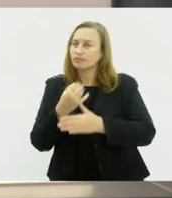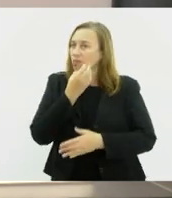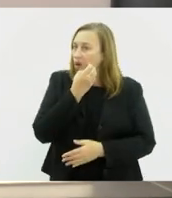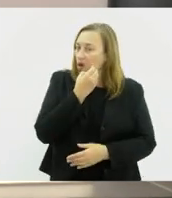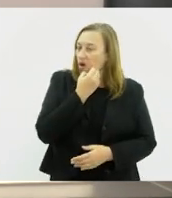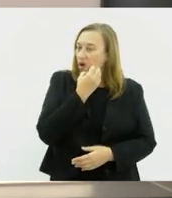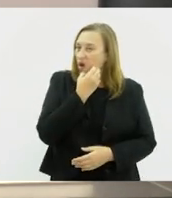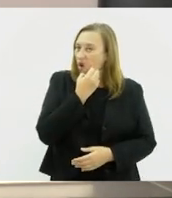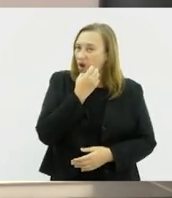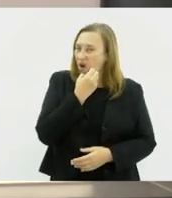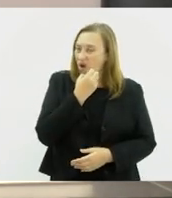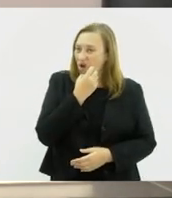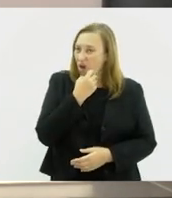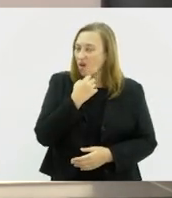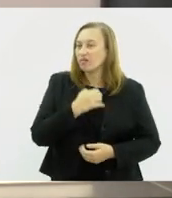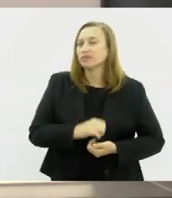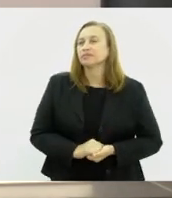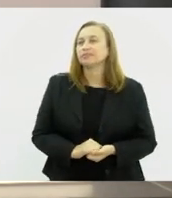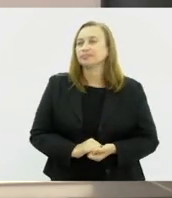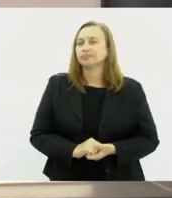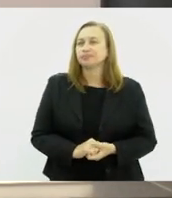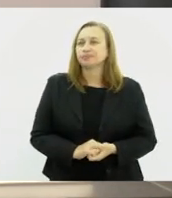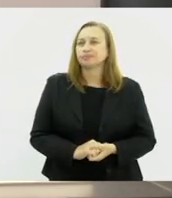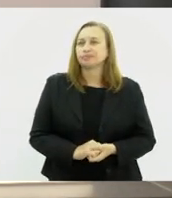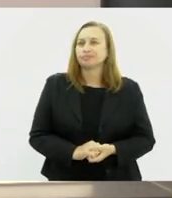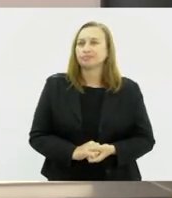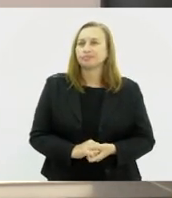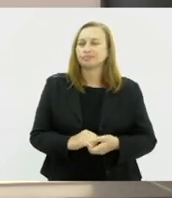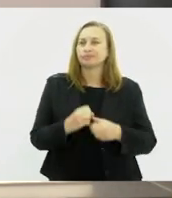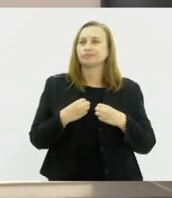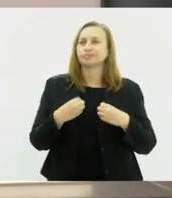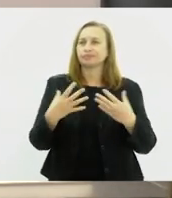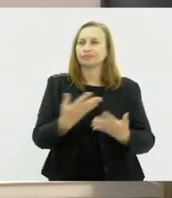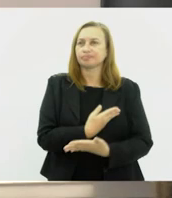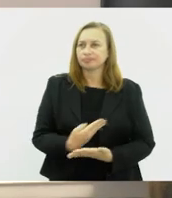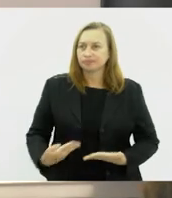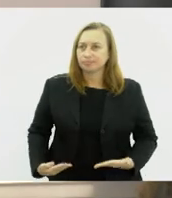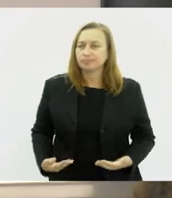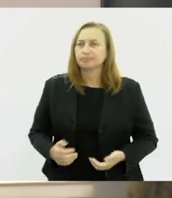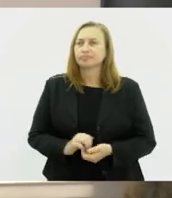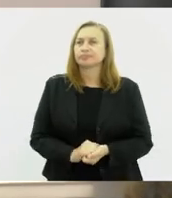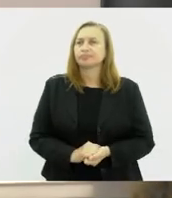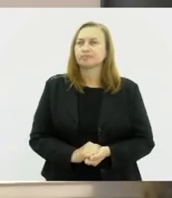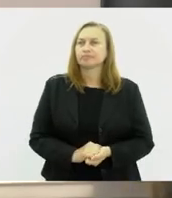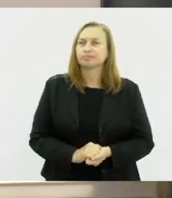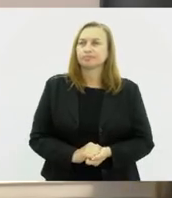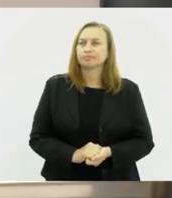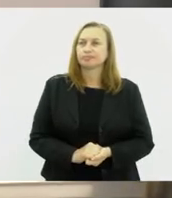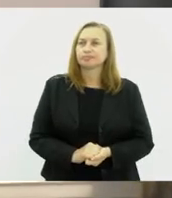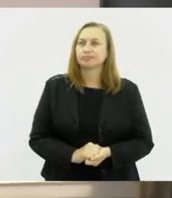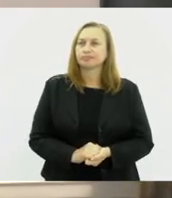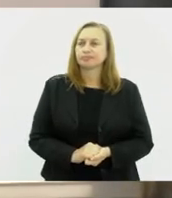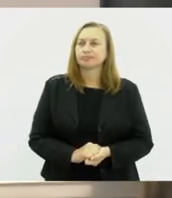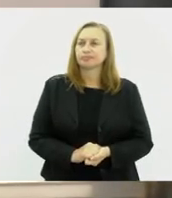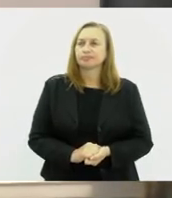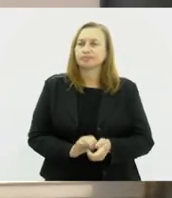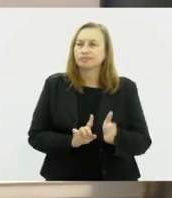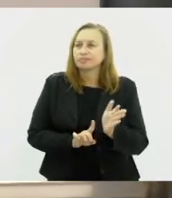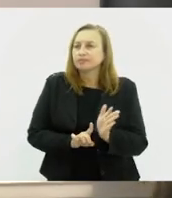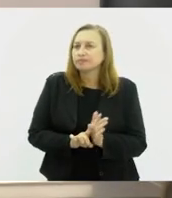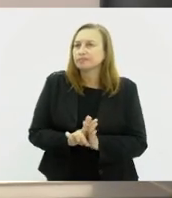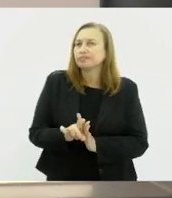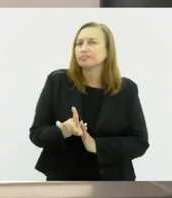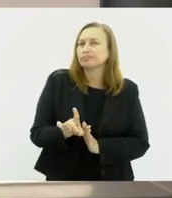eh muito embora a a audiência pública ela faça uma pergunta